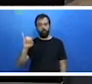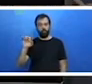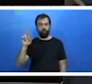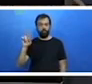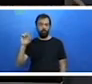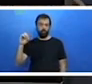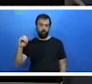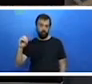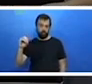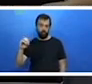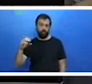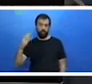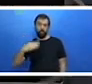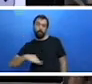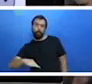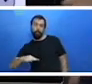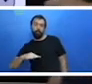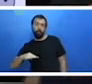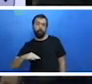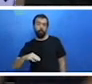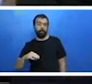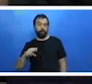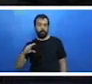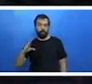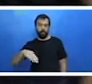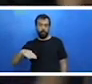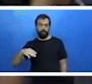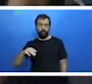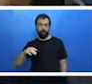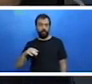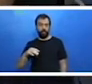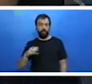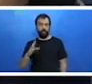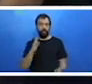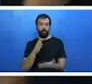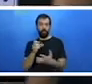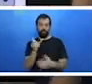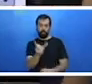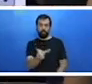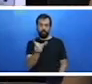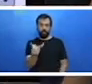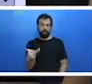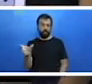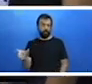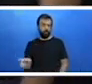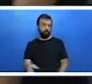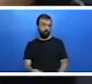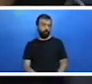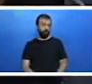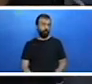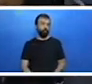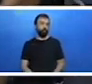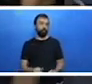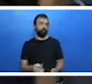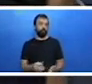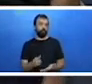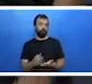parte de 10, lemos 1/10. Atividade 3, página 253.